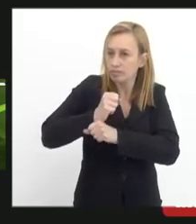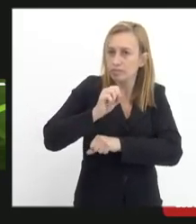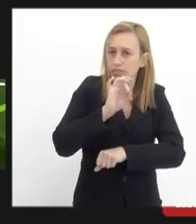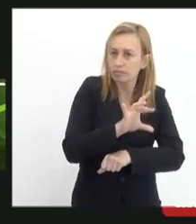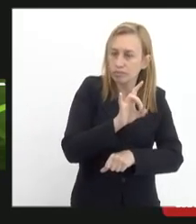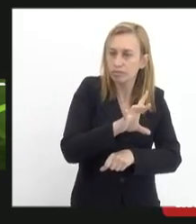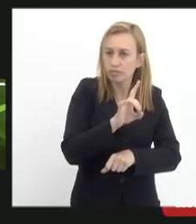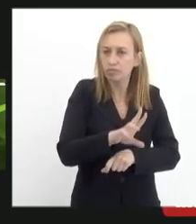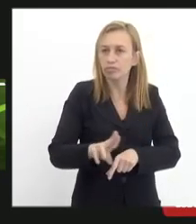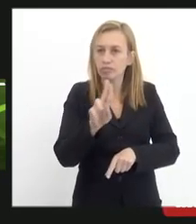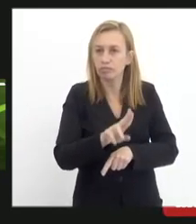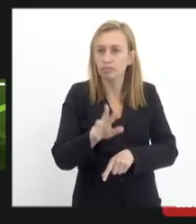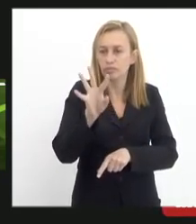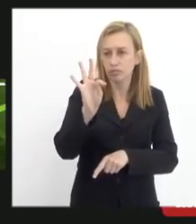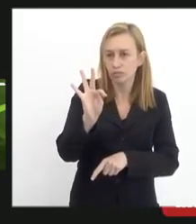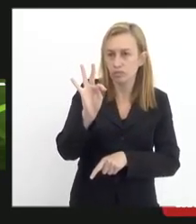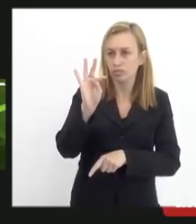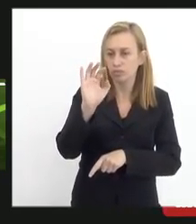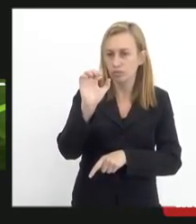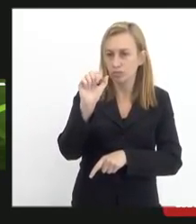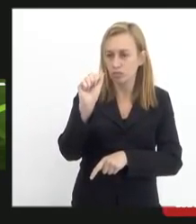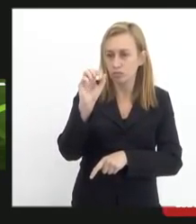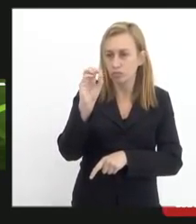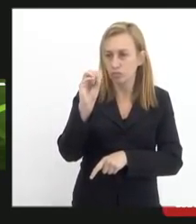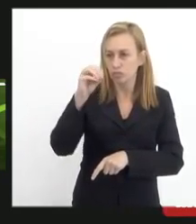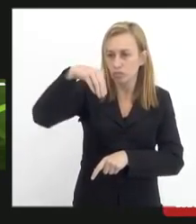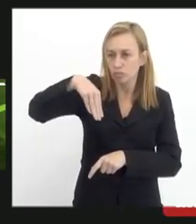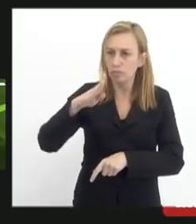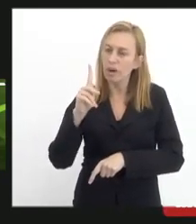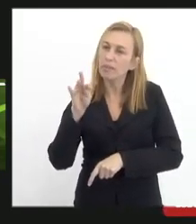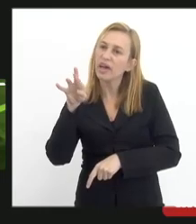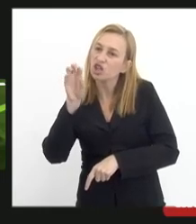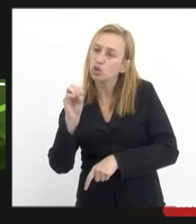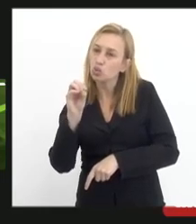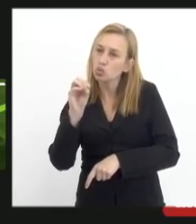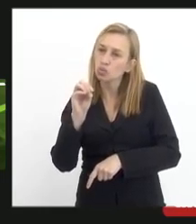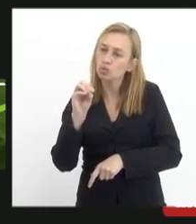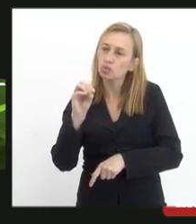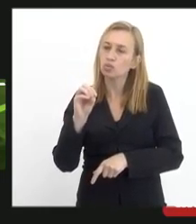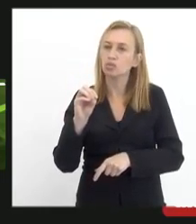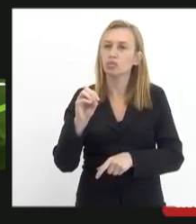do tombamento para os bens materiais. Tirando o atraso de